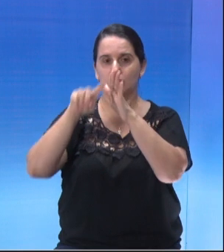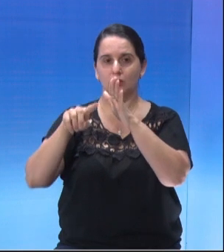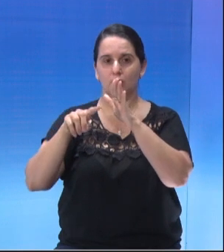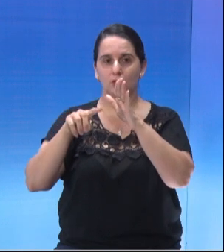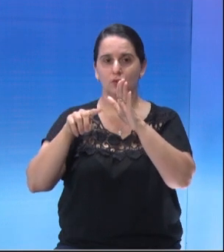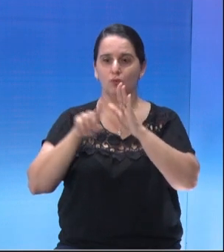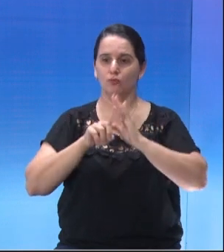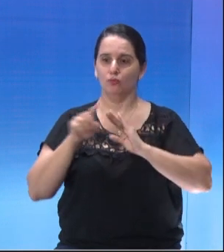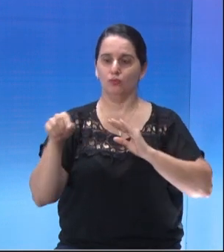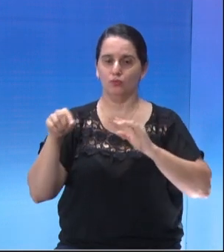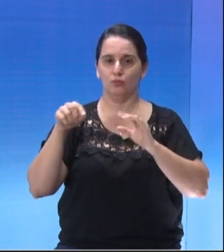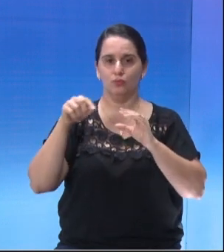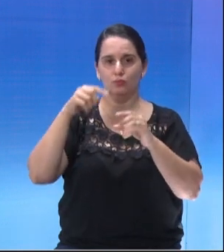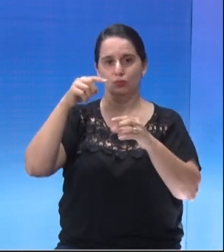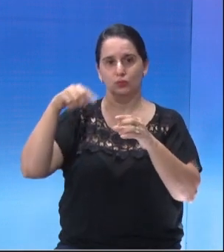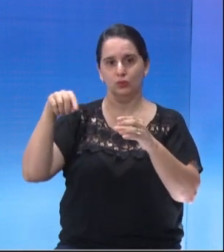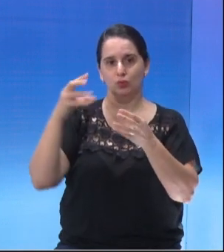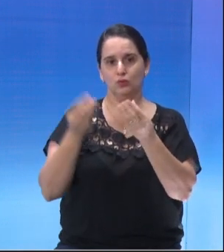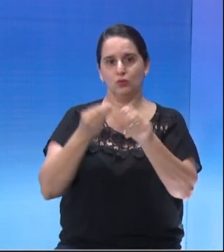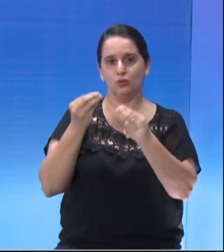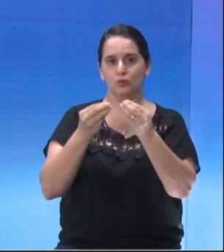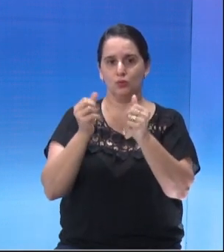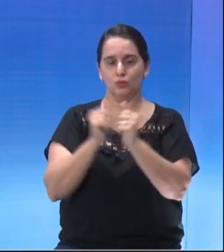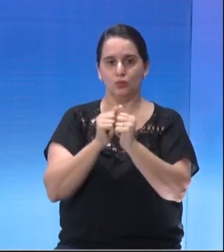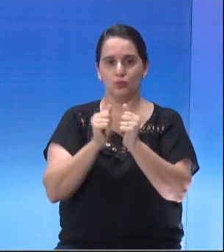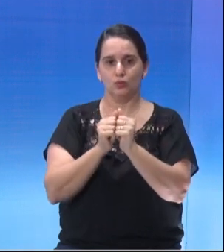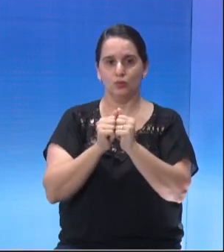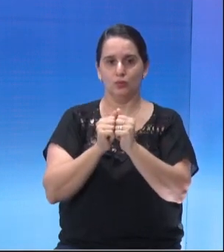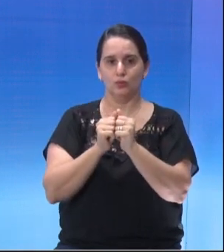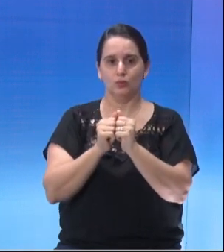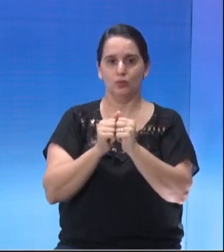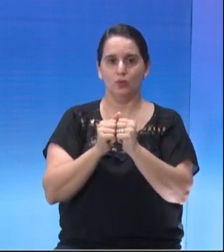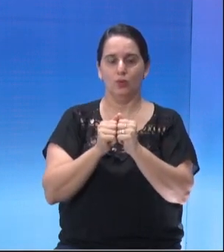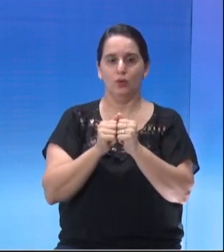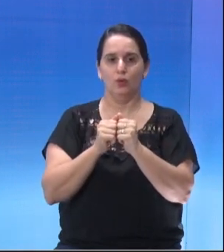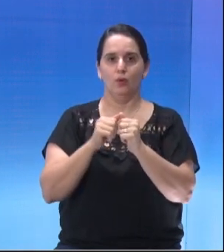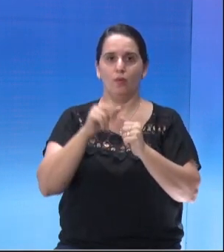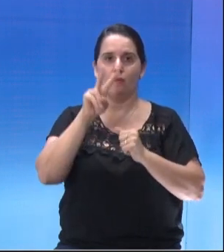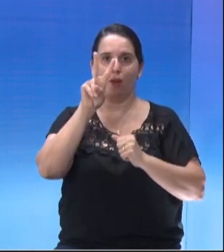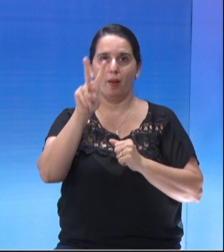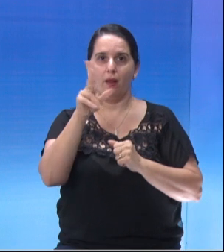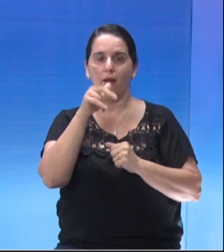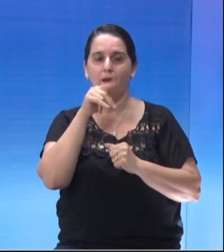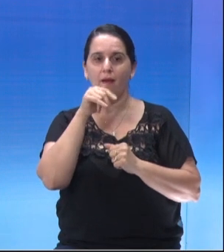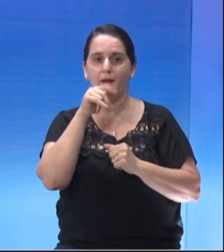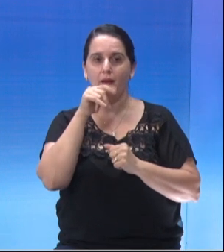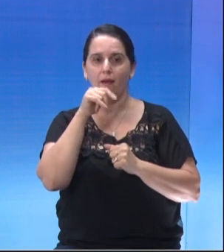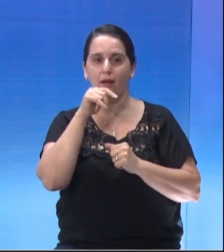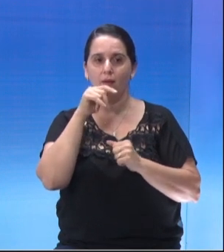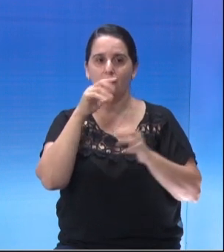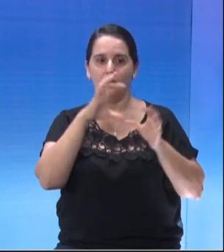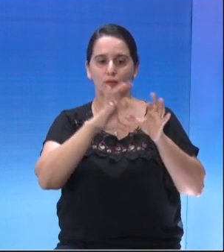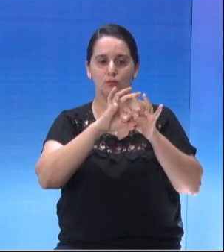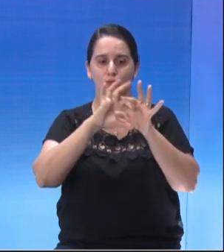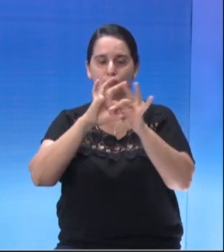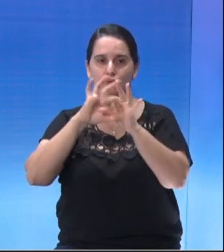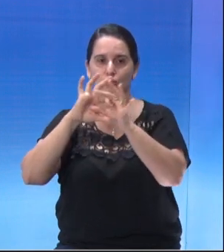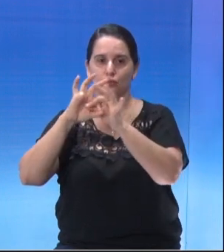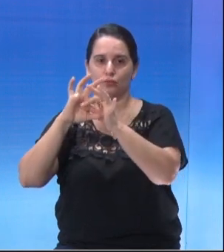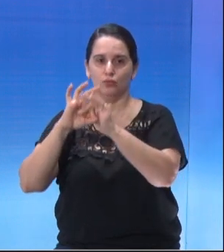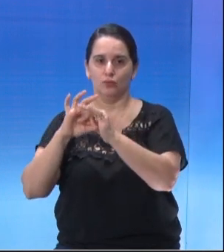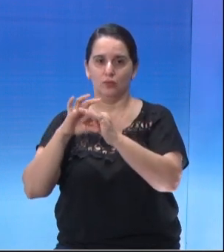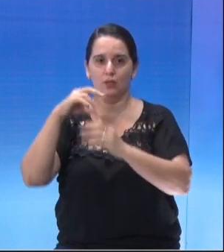negativa do oxigênio, proveniente da molécula de vapor de água. Então, essa é a